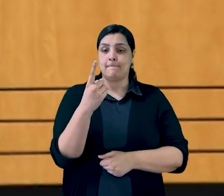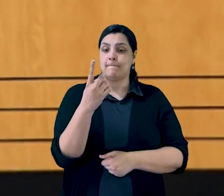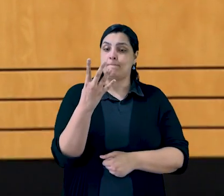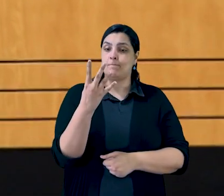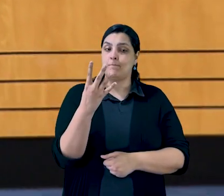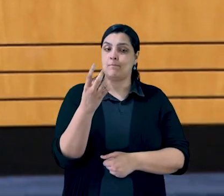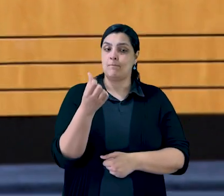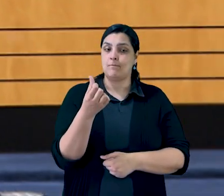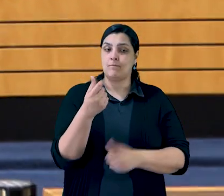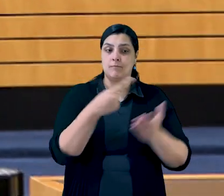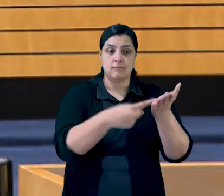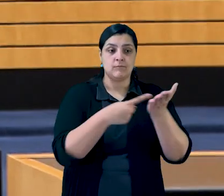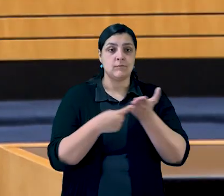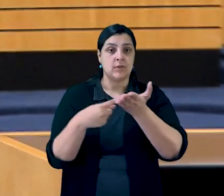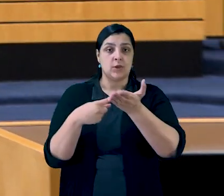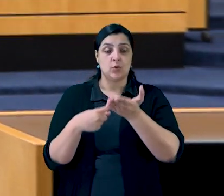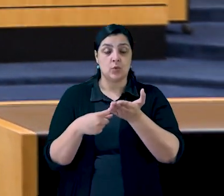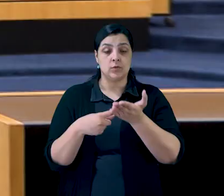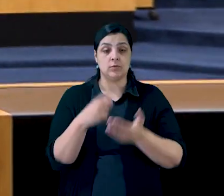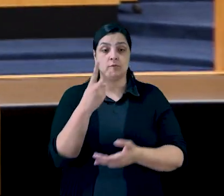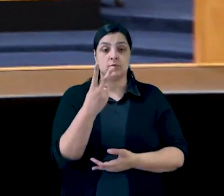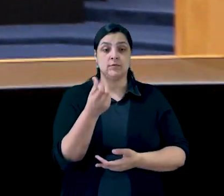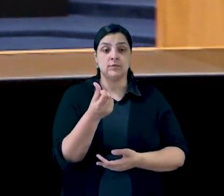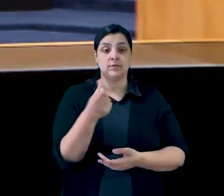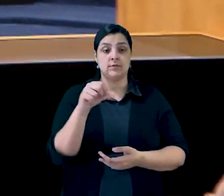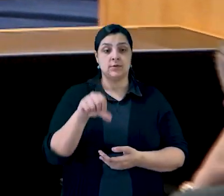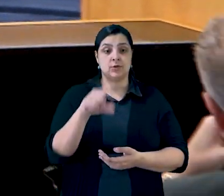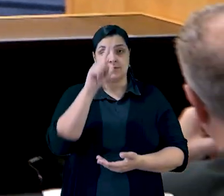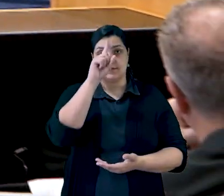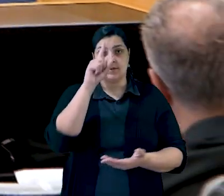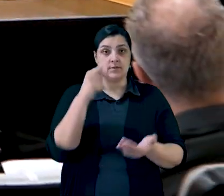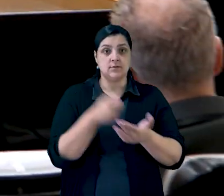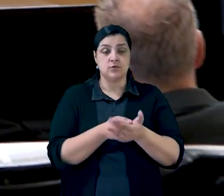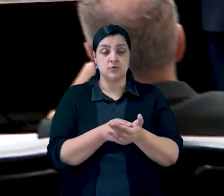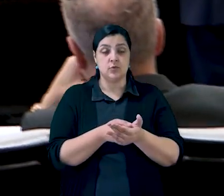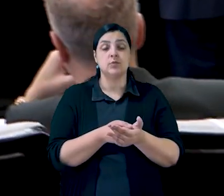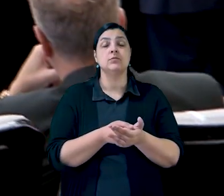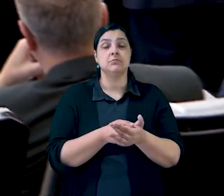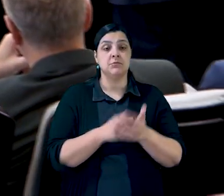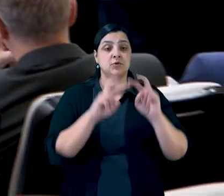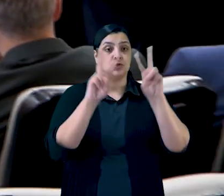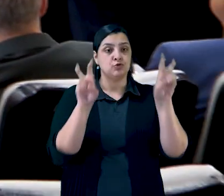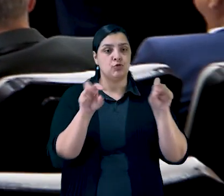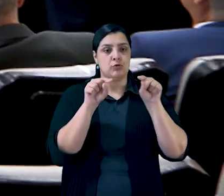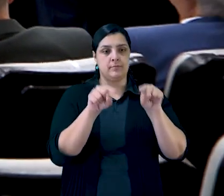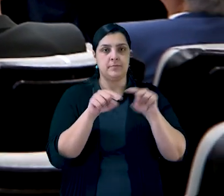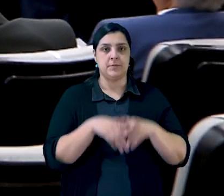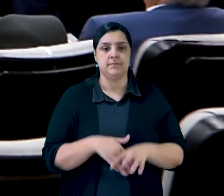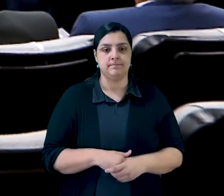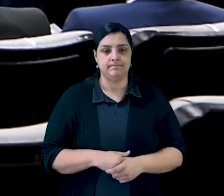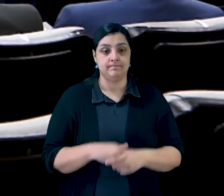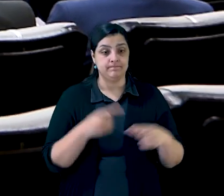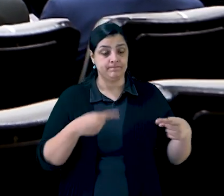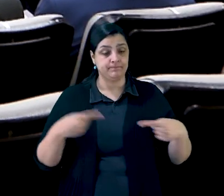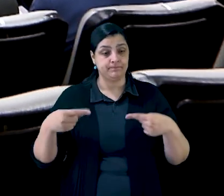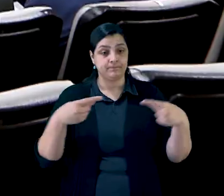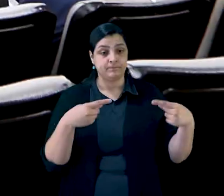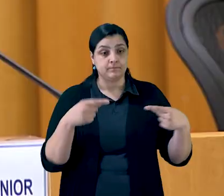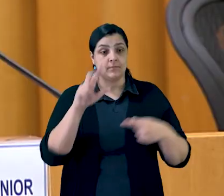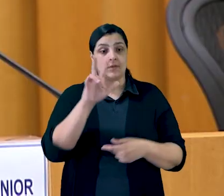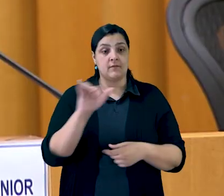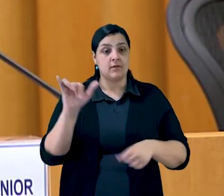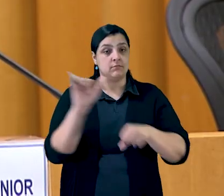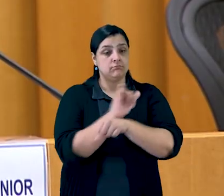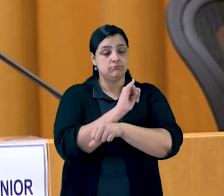TST 146 acórdãos e 269 decisões monocráticas sobre o tema. Com a